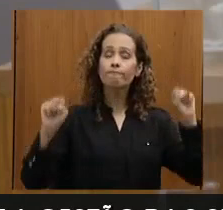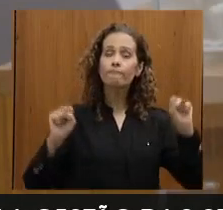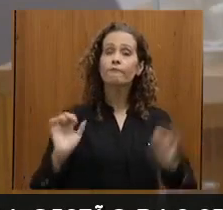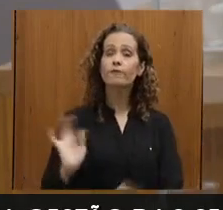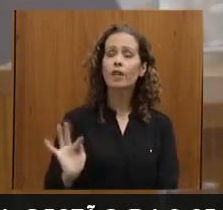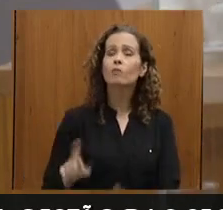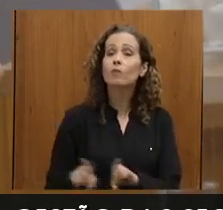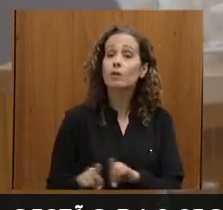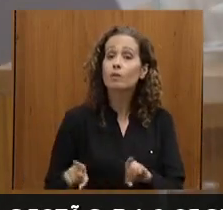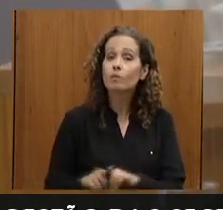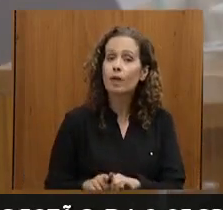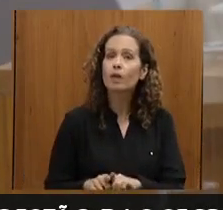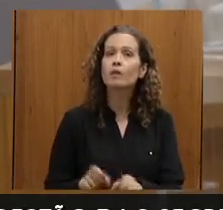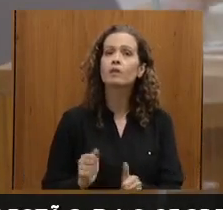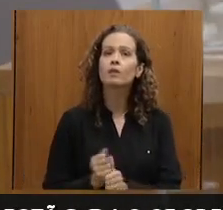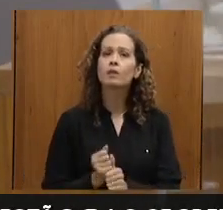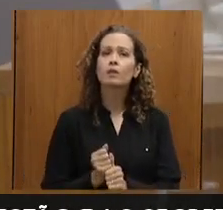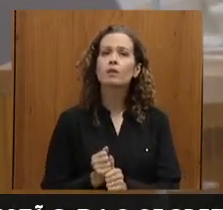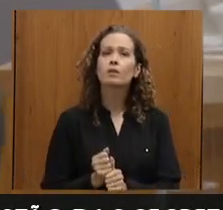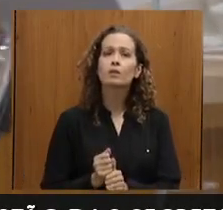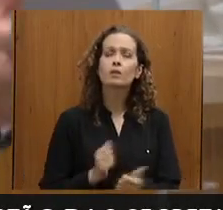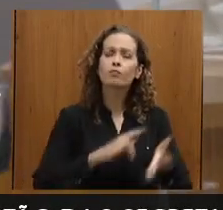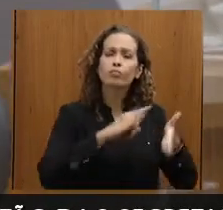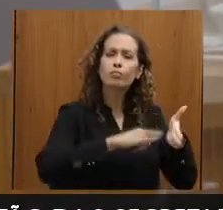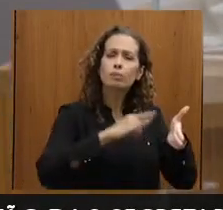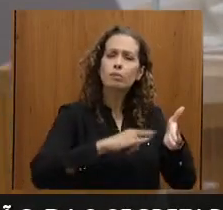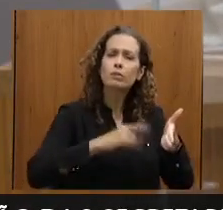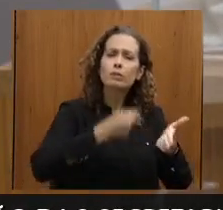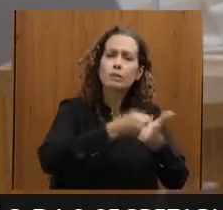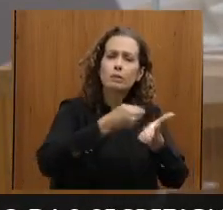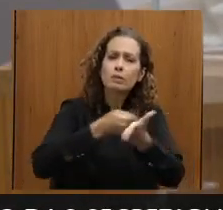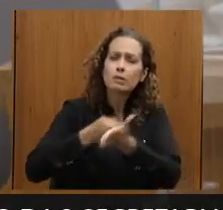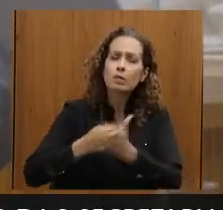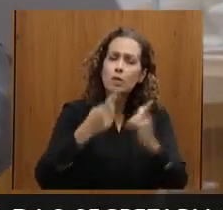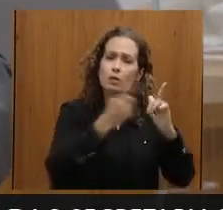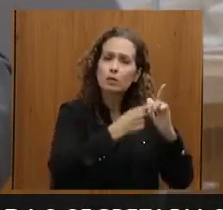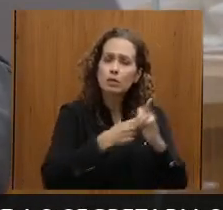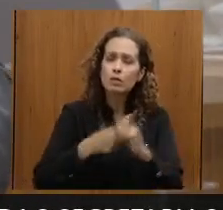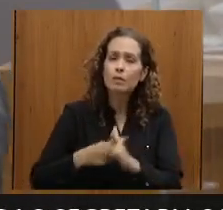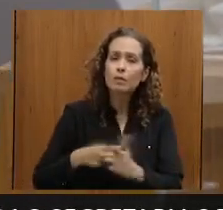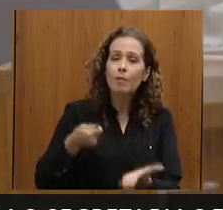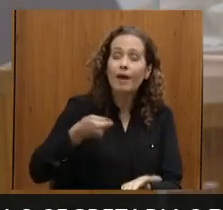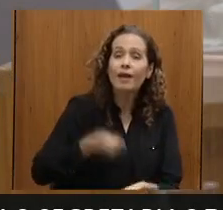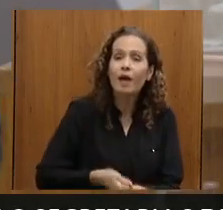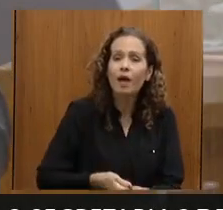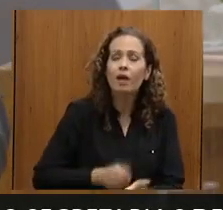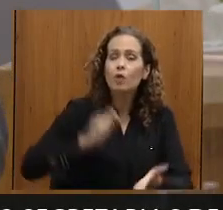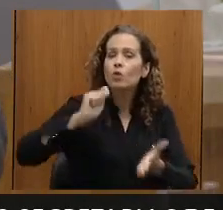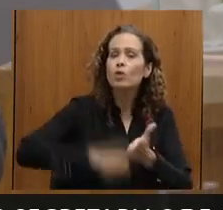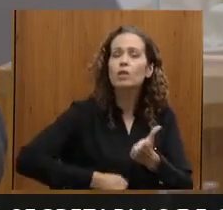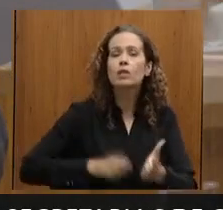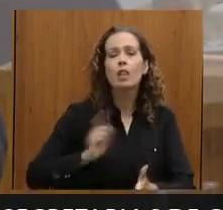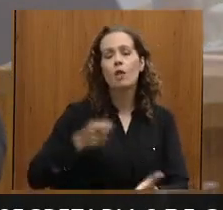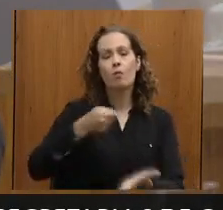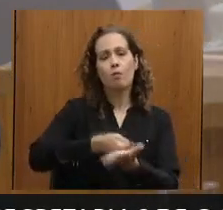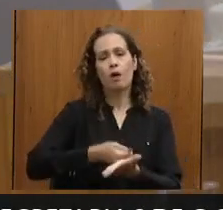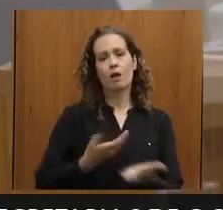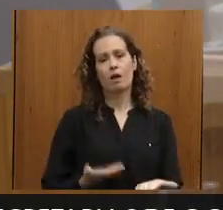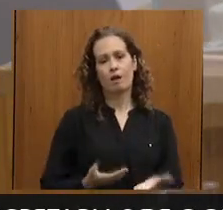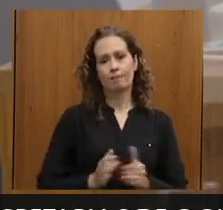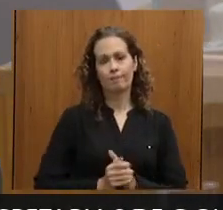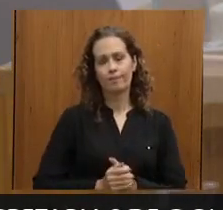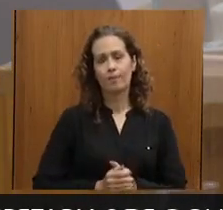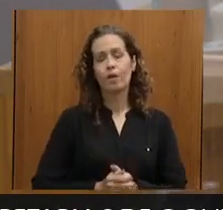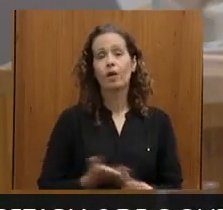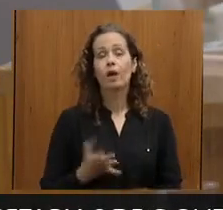liminares que hoje autorizam o Estado a não pagar essas dívidas. A solução proposta pelo